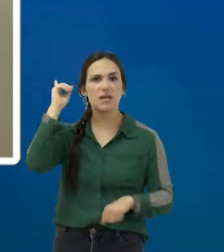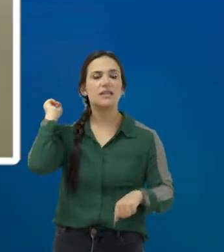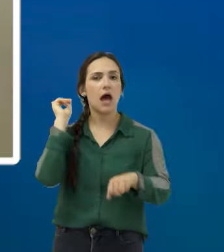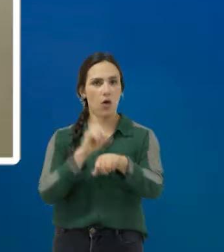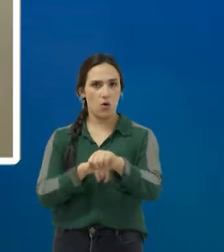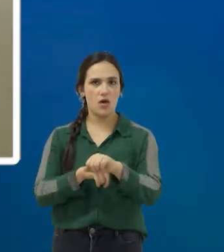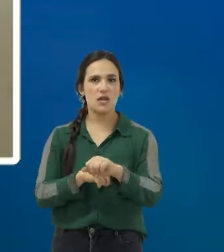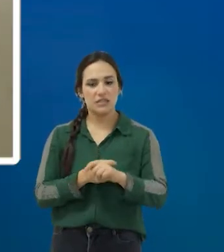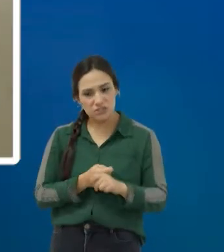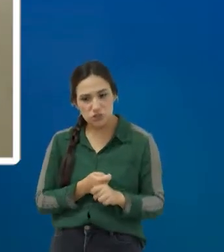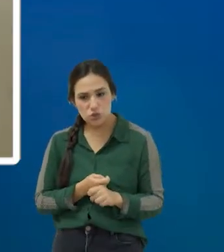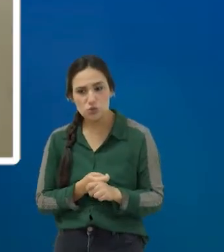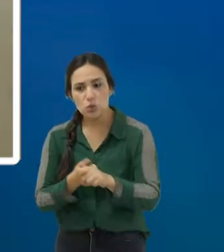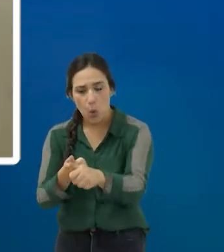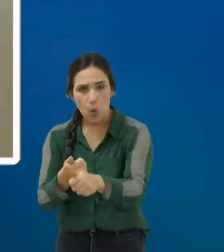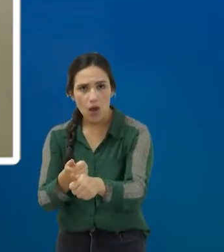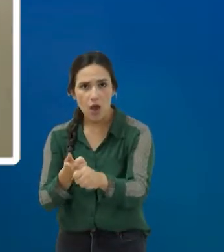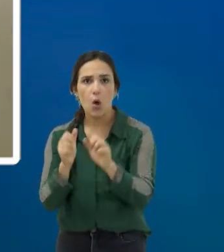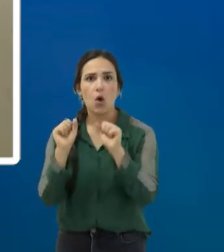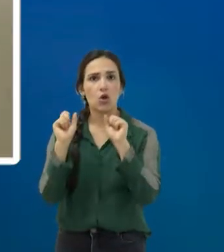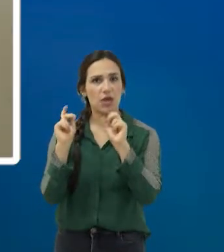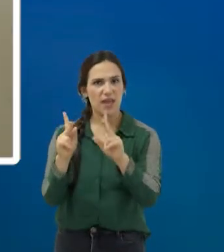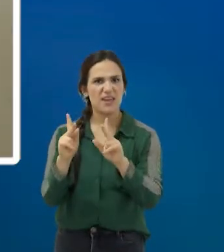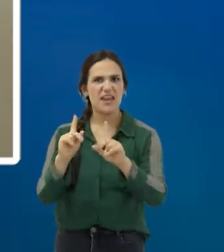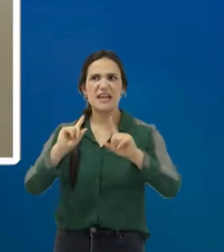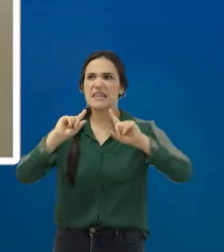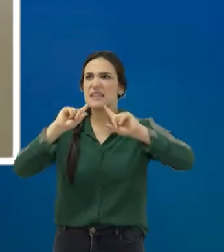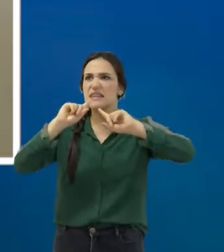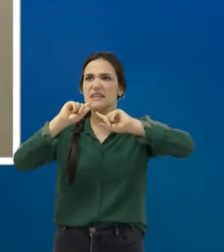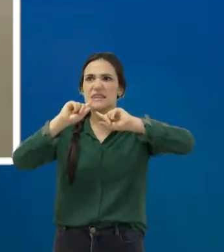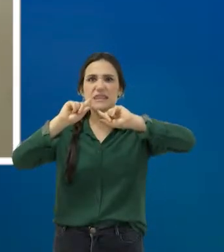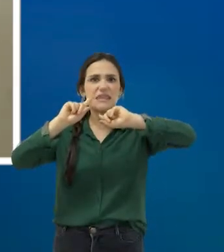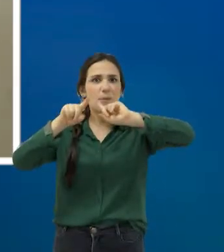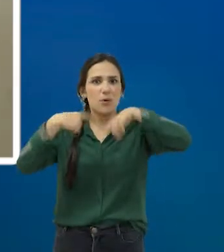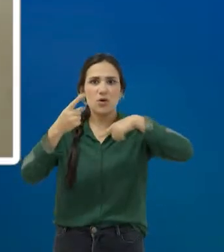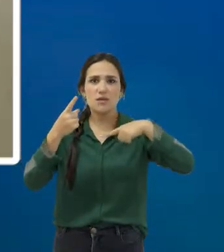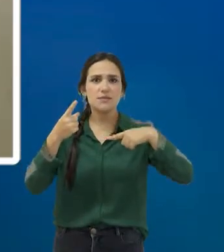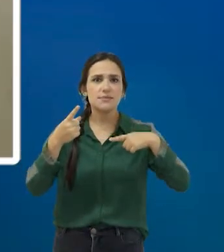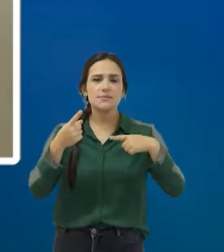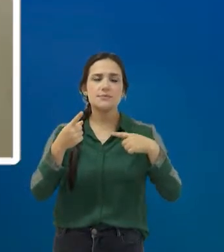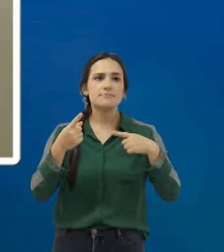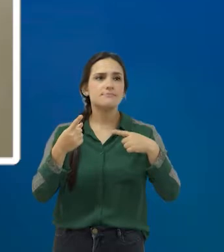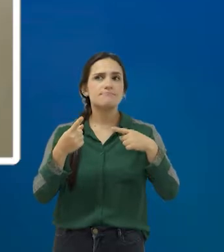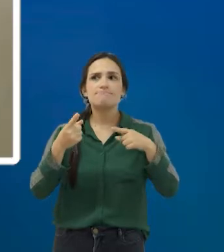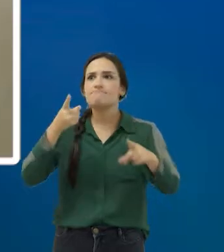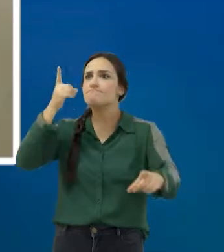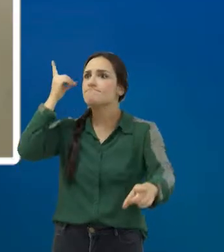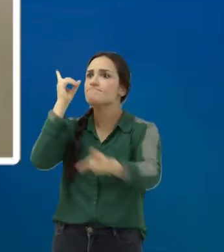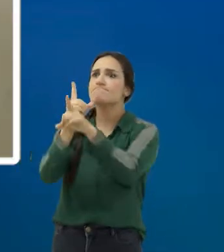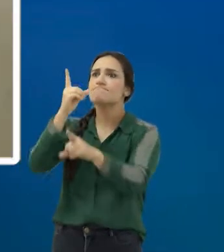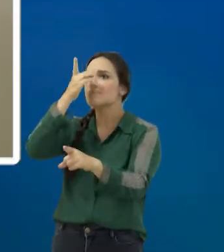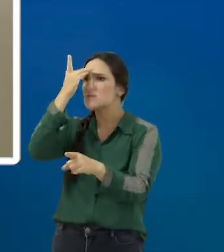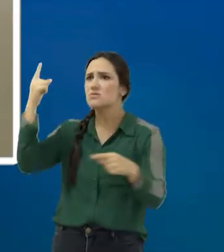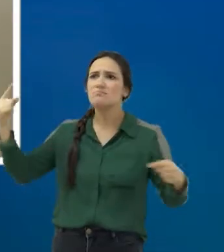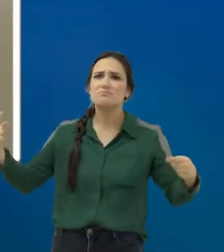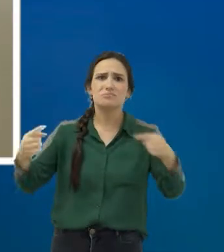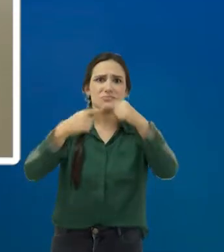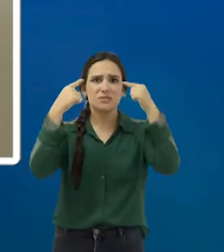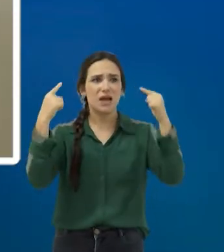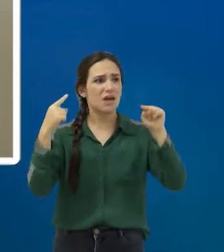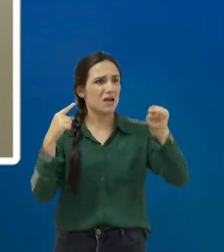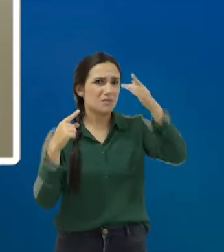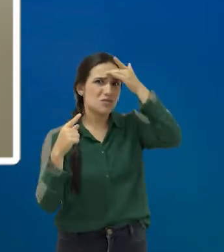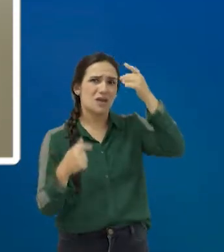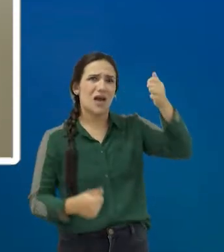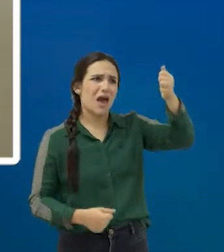ato dele. Porque, em muitos casos, a única esperança de vida para aquele paciente que precisa é a